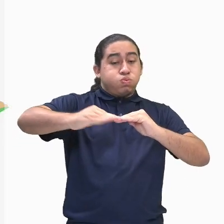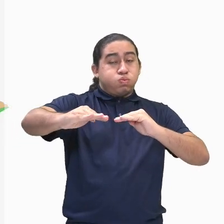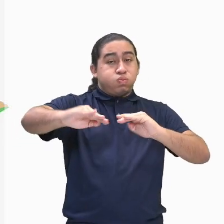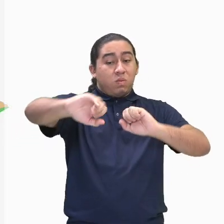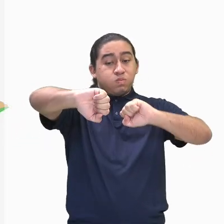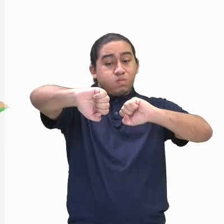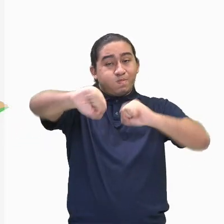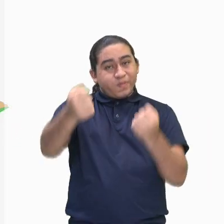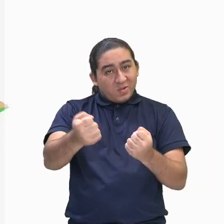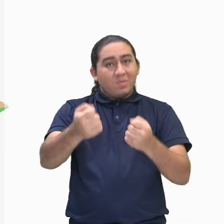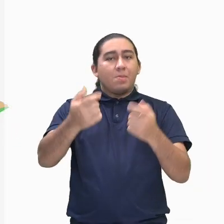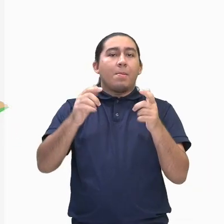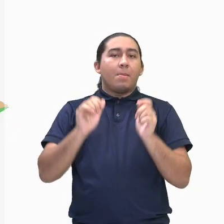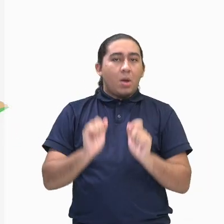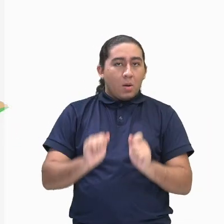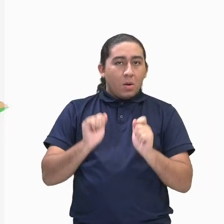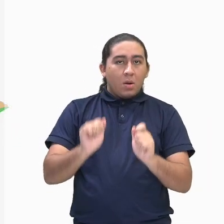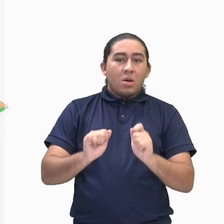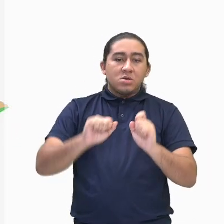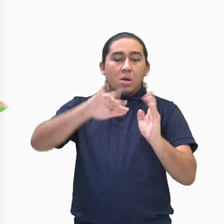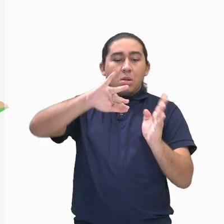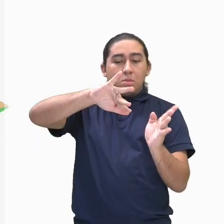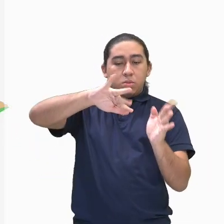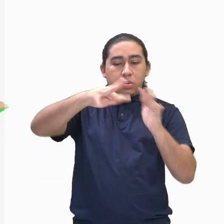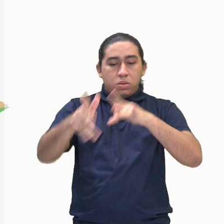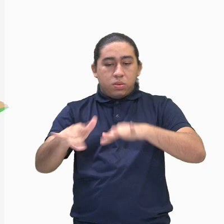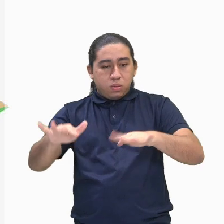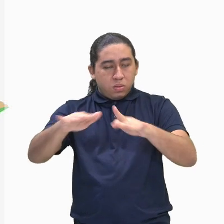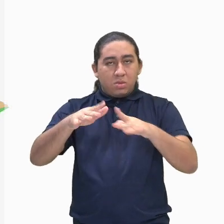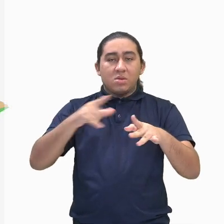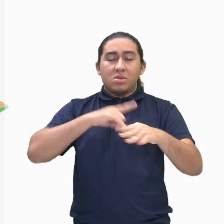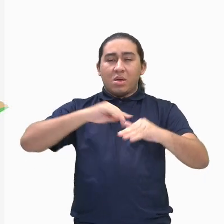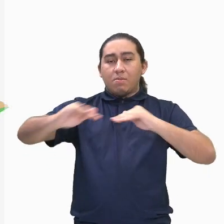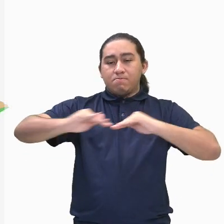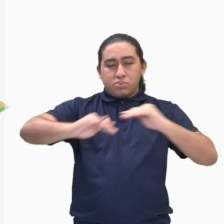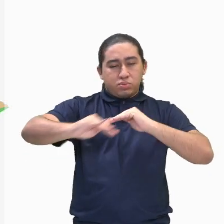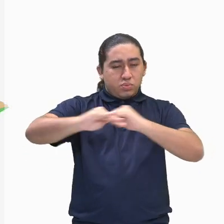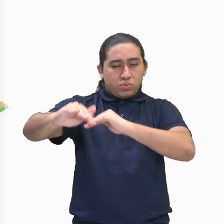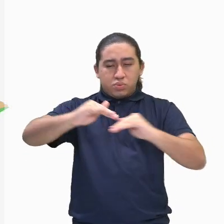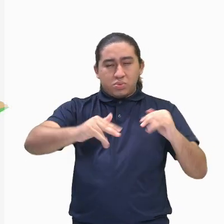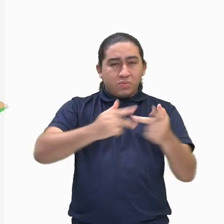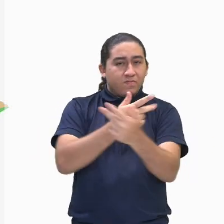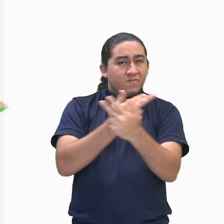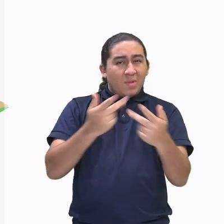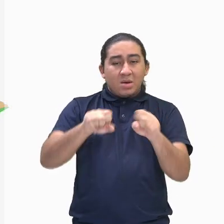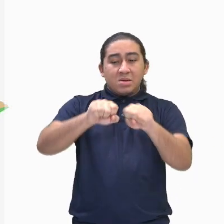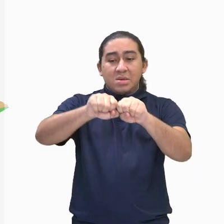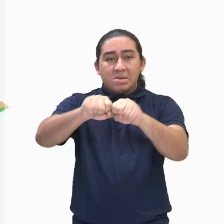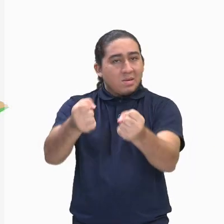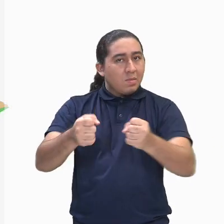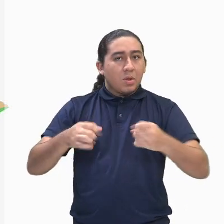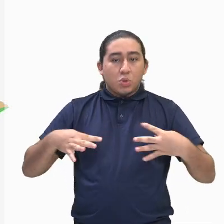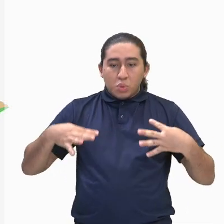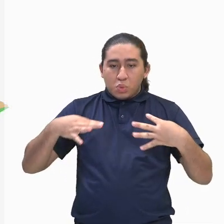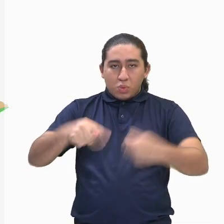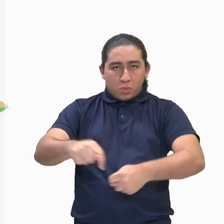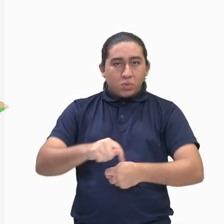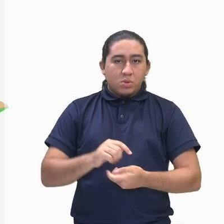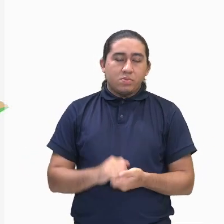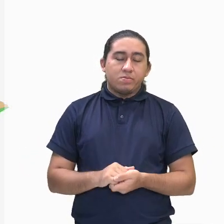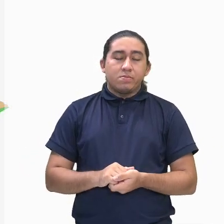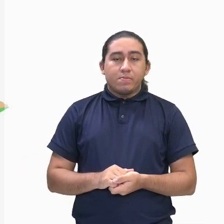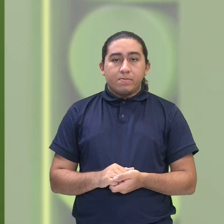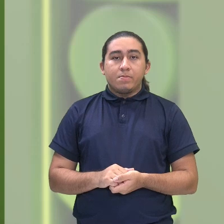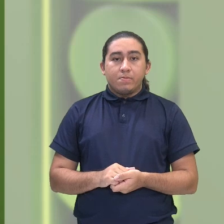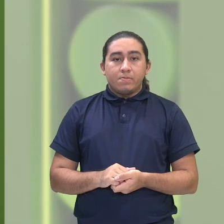sofrer com a consequência aí, sentir esses tremores, né, no caso aí dos terremotos, como a gente pôde observar. Né? E